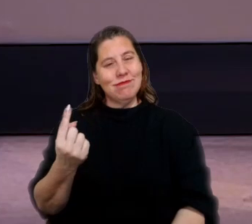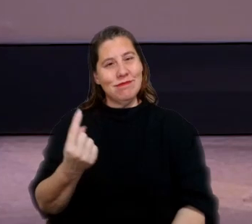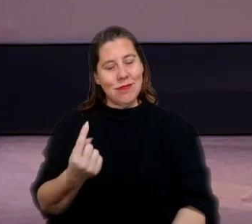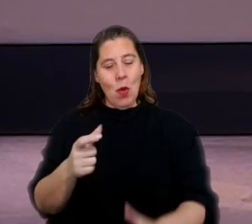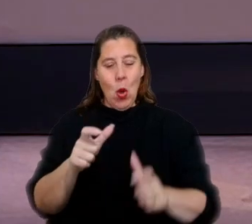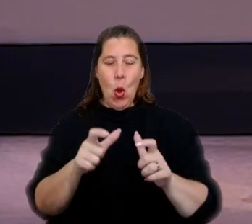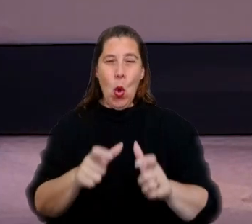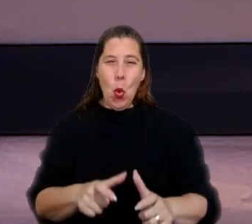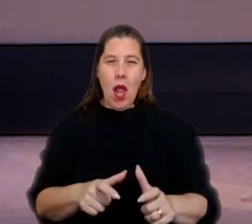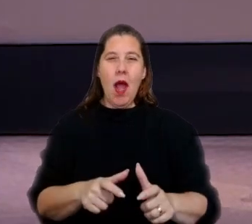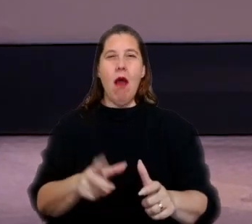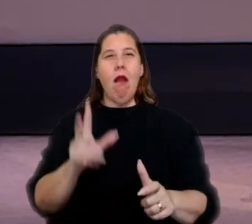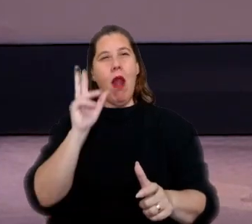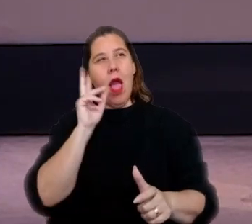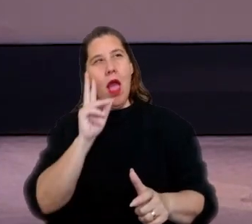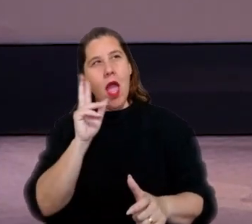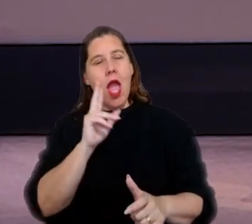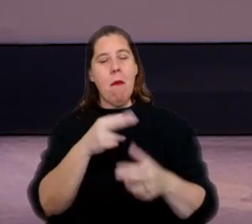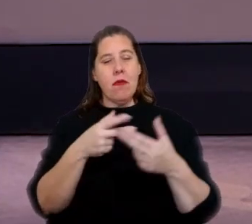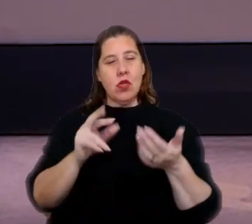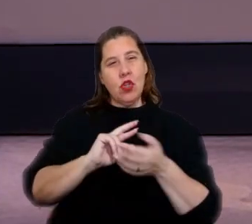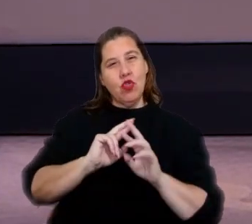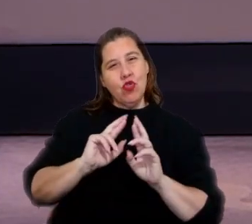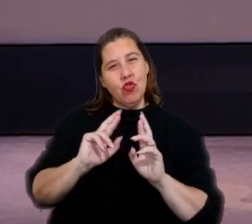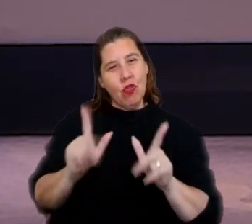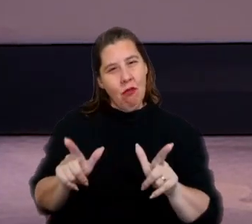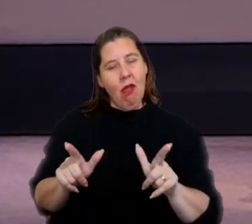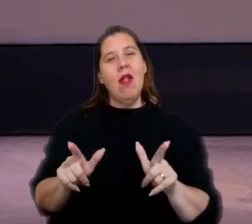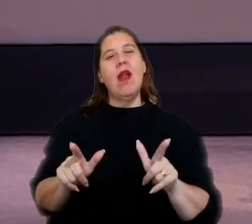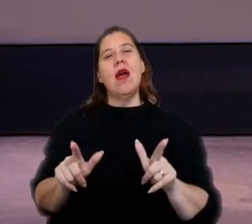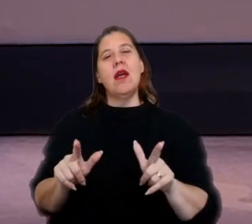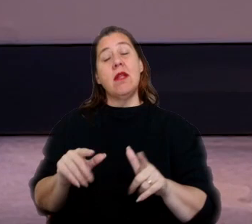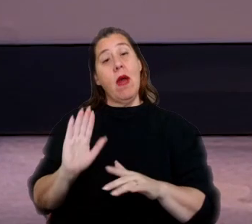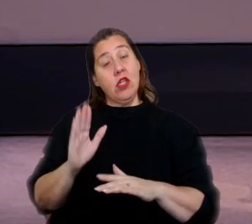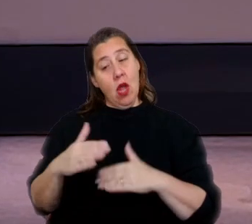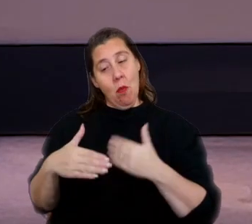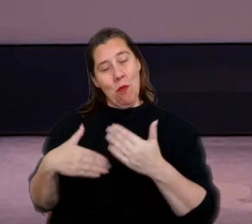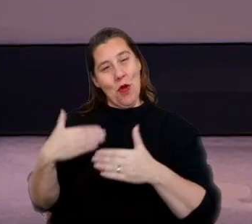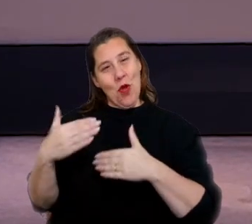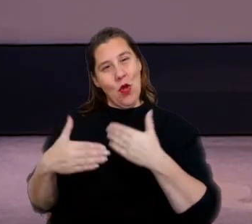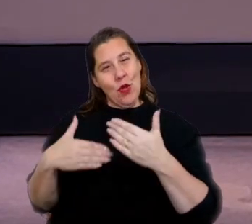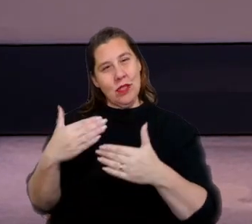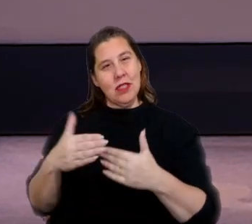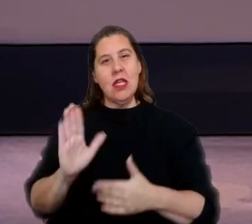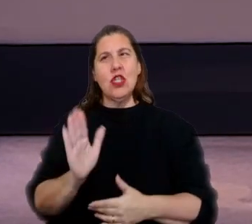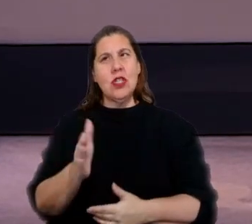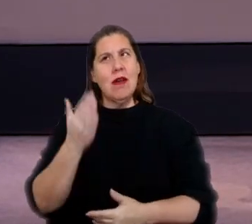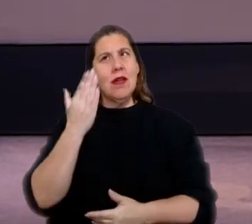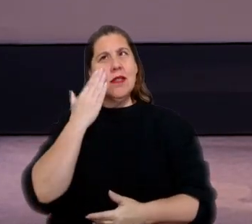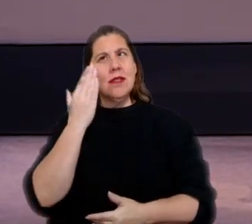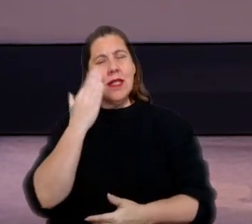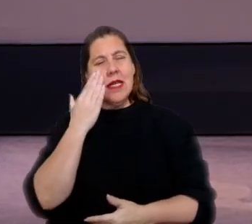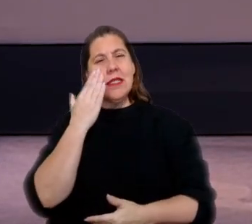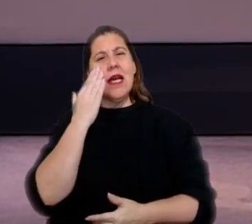mesmo lugar e lembra ou faz alguma coisa diferente. Então, é um processo que aí já é mais, ele já